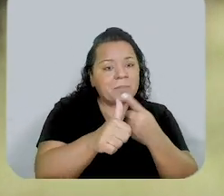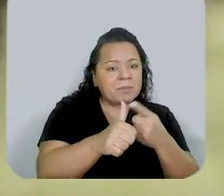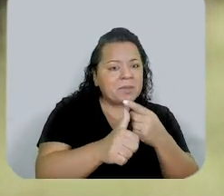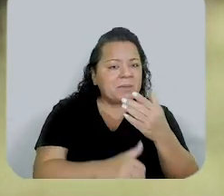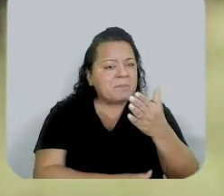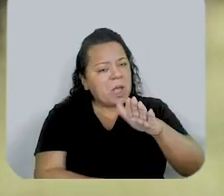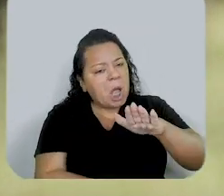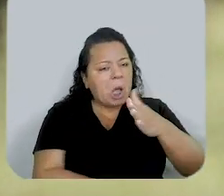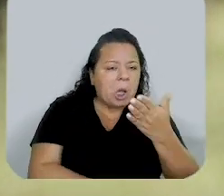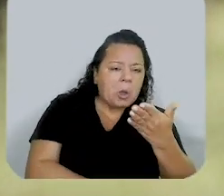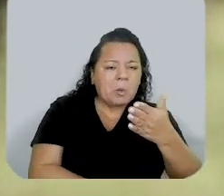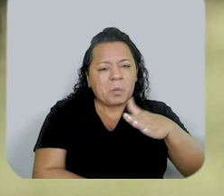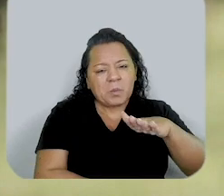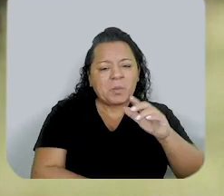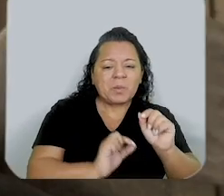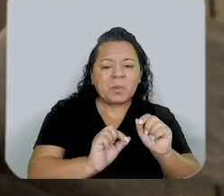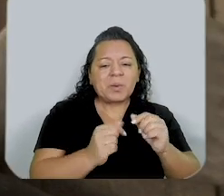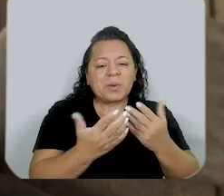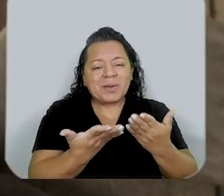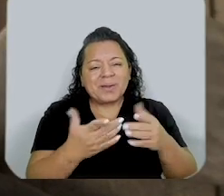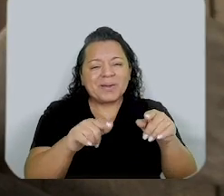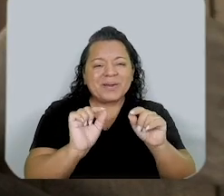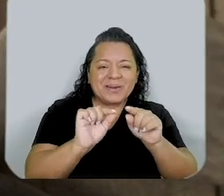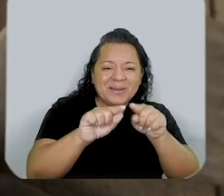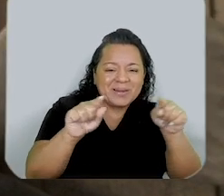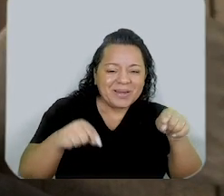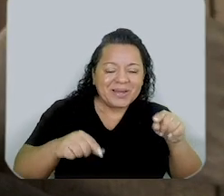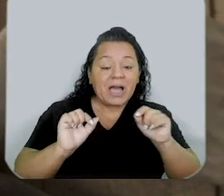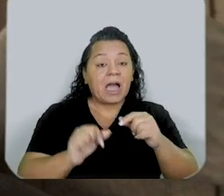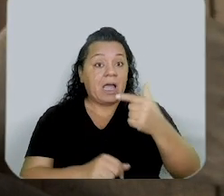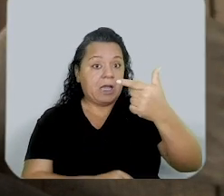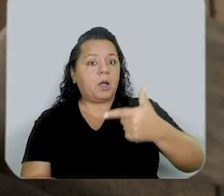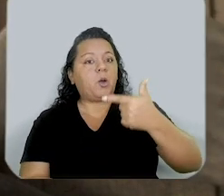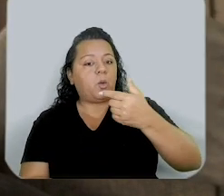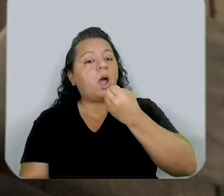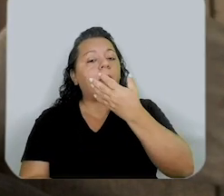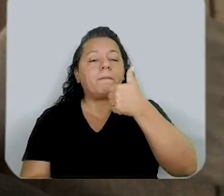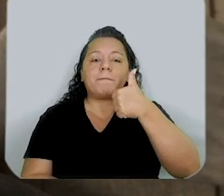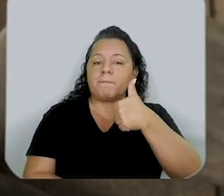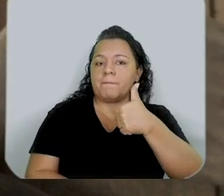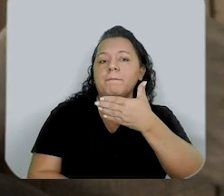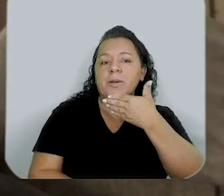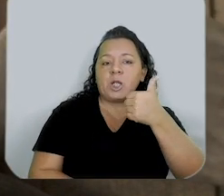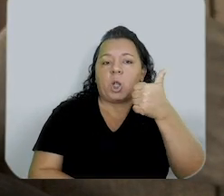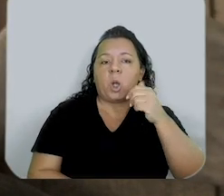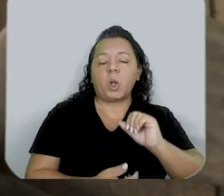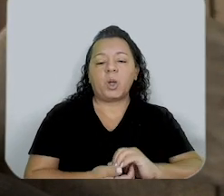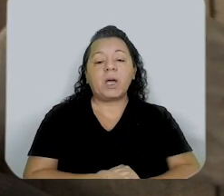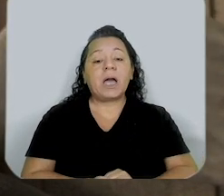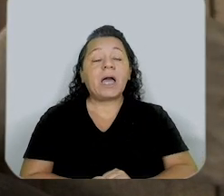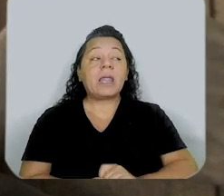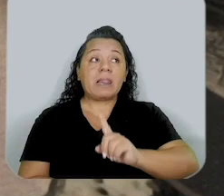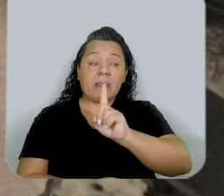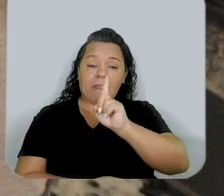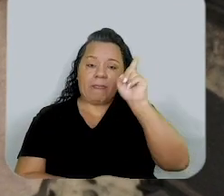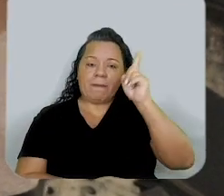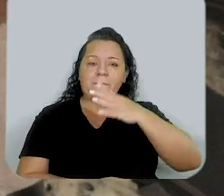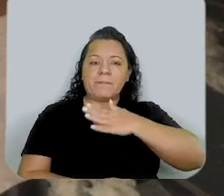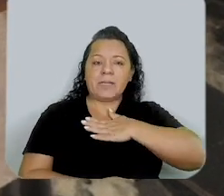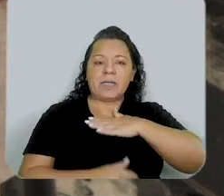esquadro. Falei, mas a segunda já acerta. Havia uma fundição lá na minha cidade. Foi quando eu iniciei esse processo